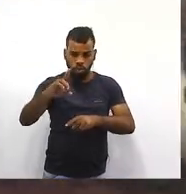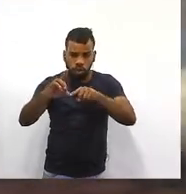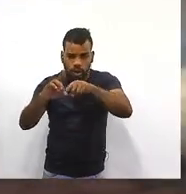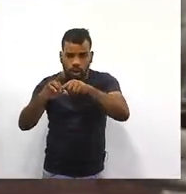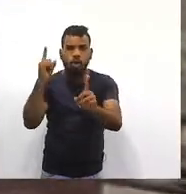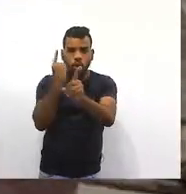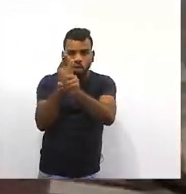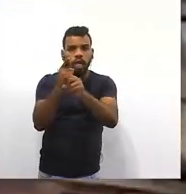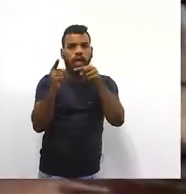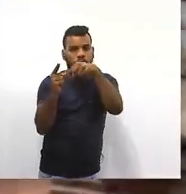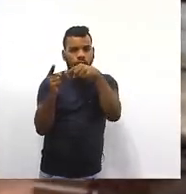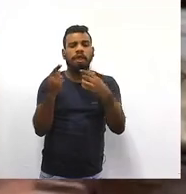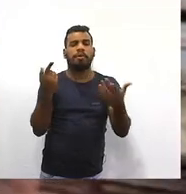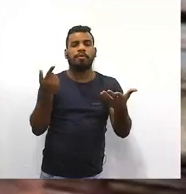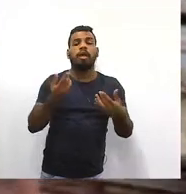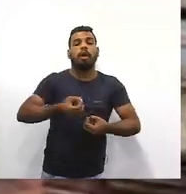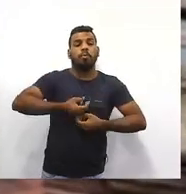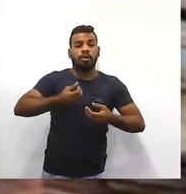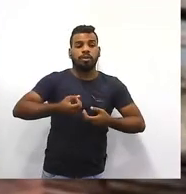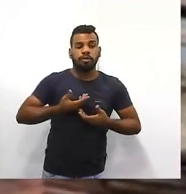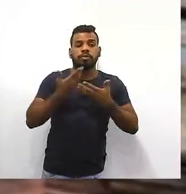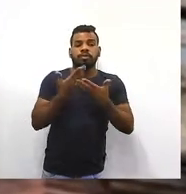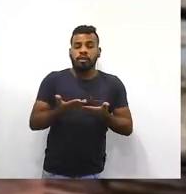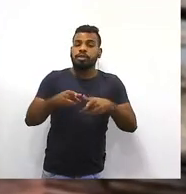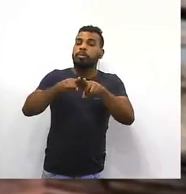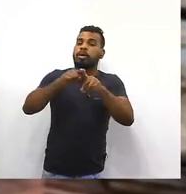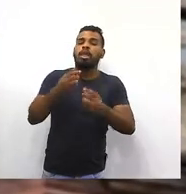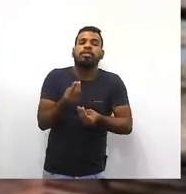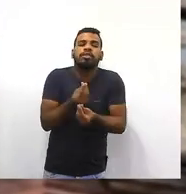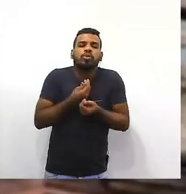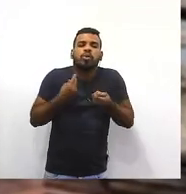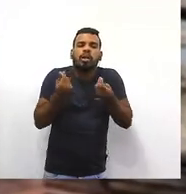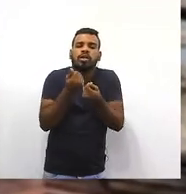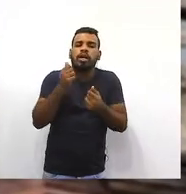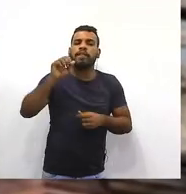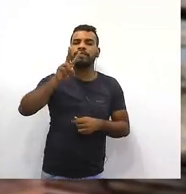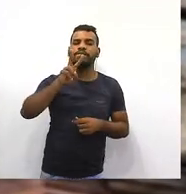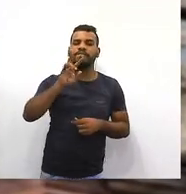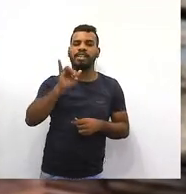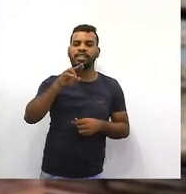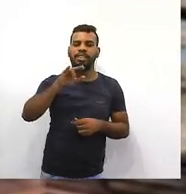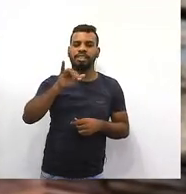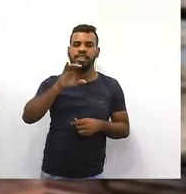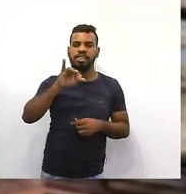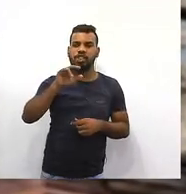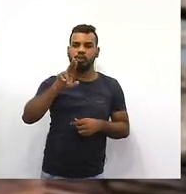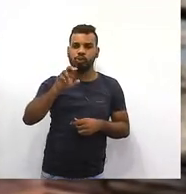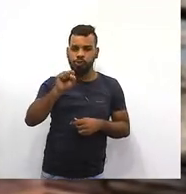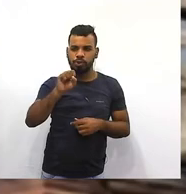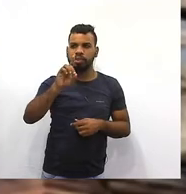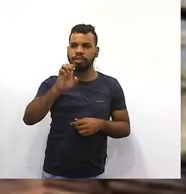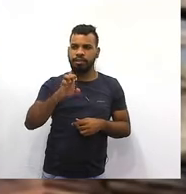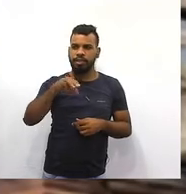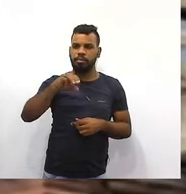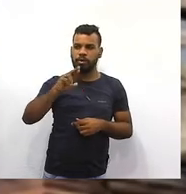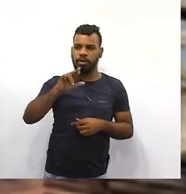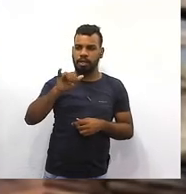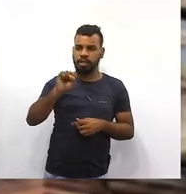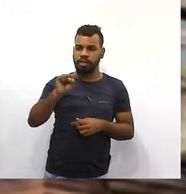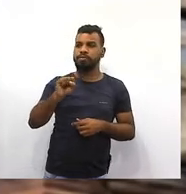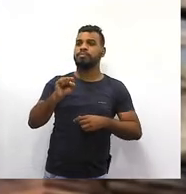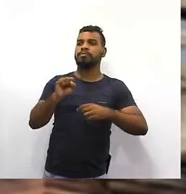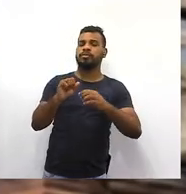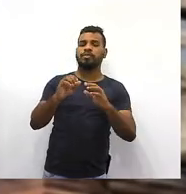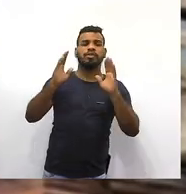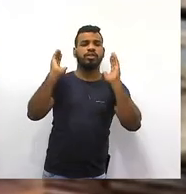a boemia do Vinícius de Moraes, né, de Cecília Meirelles. A gente já viu, já tivemos essas aulas aqui, vocês já viram, nós já